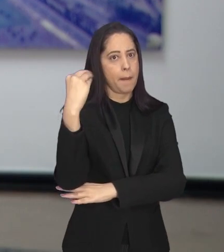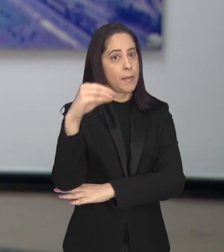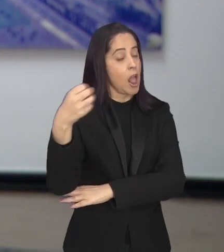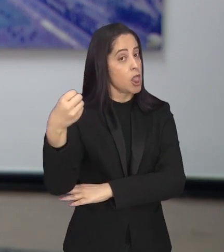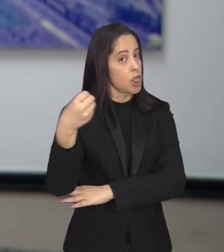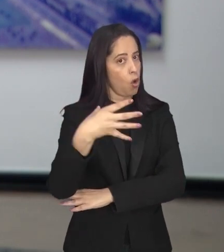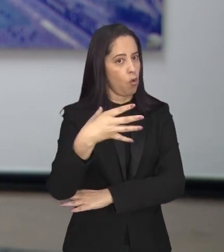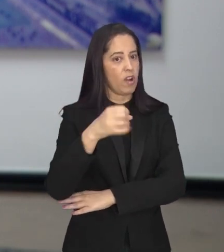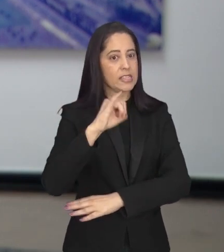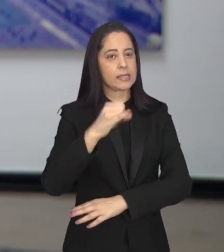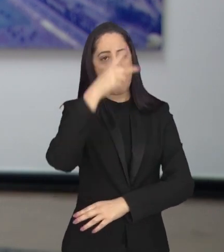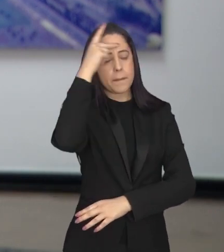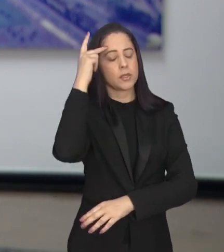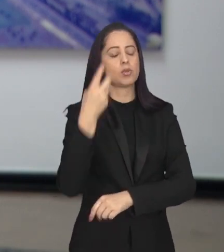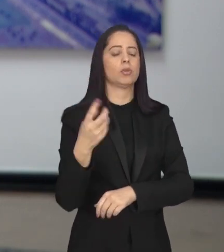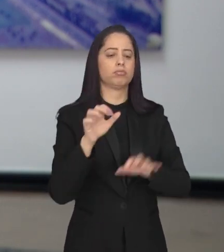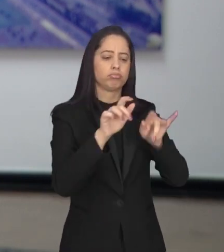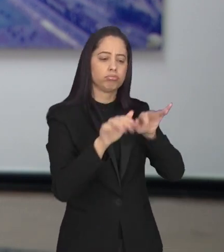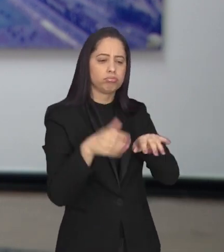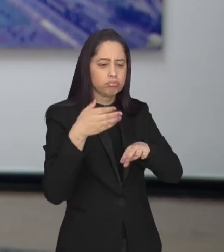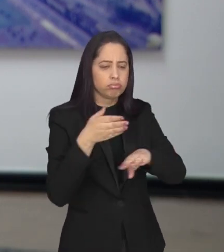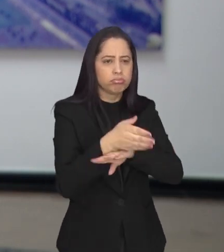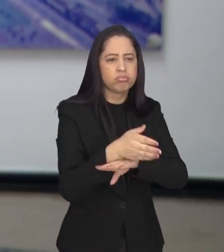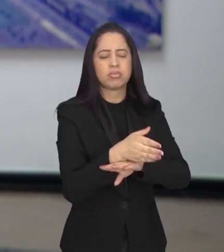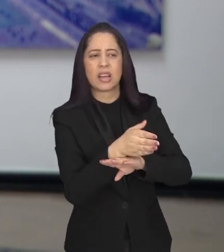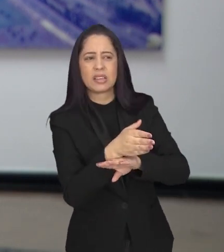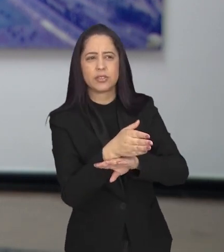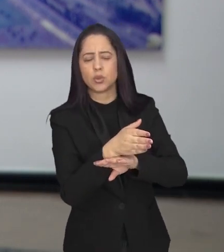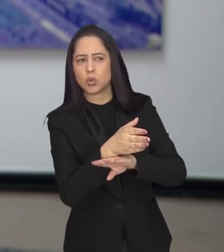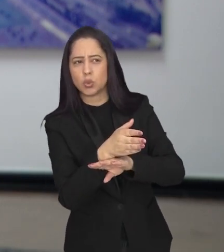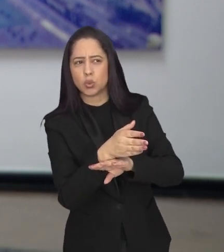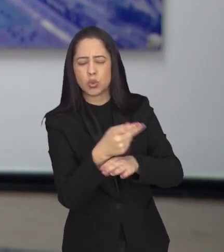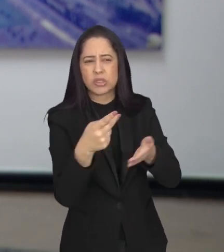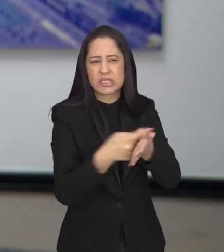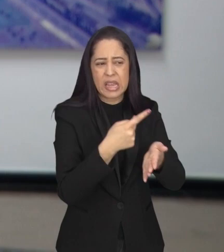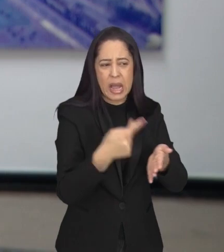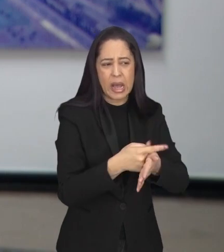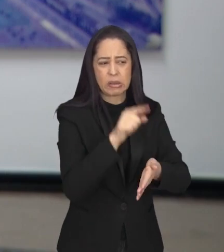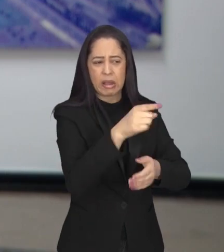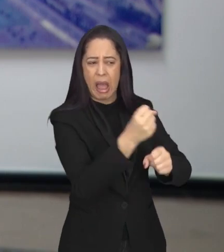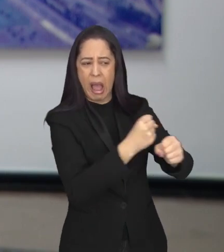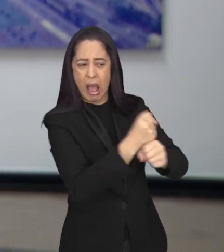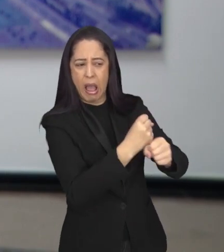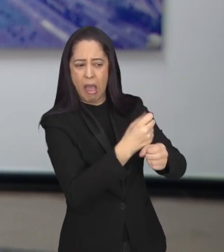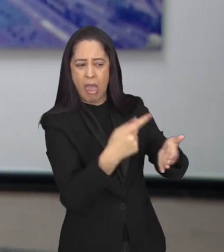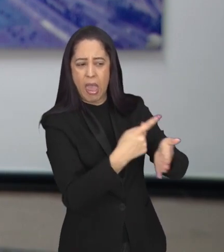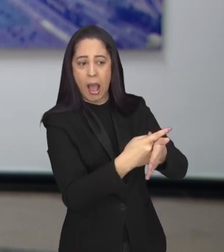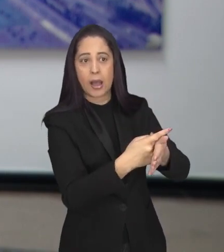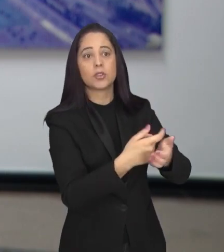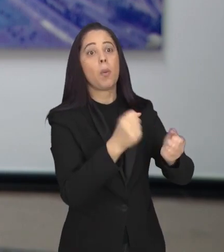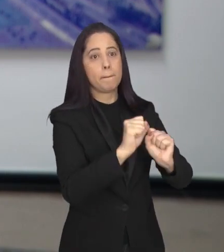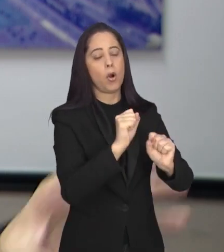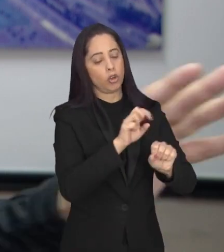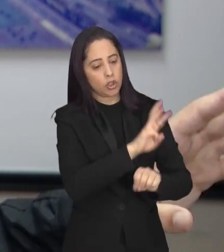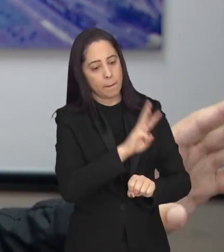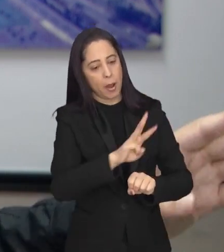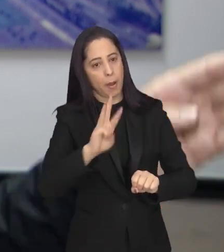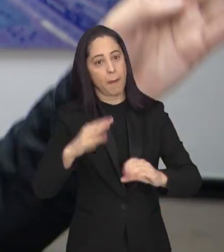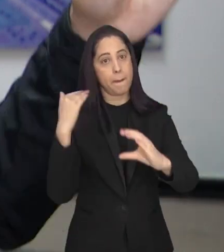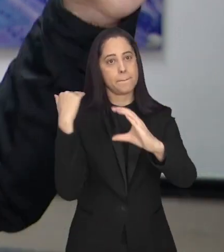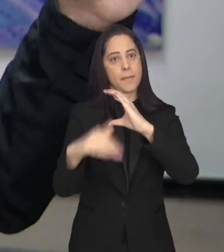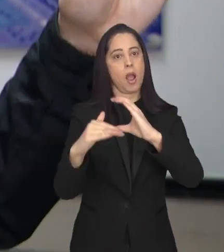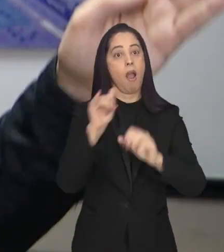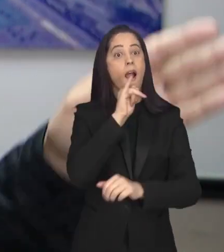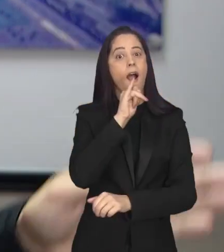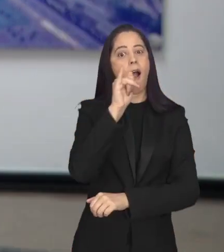cidadão encontre um erro, né, alguma irregularidade ou algum possível problema na obra pública, ele vai acessar esse